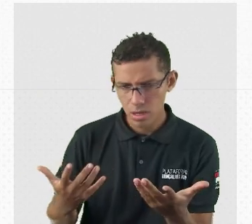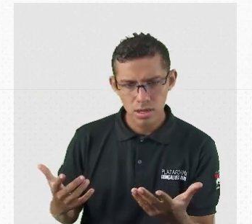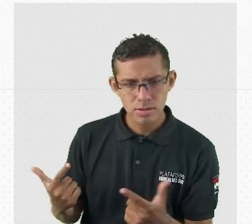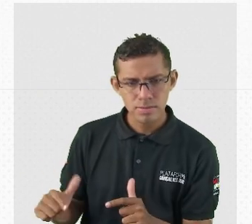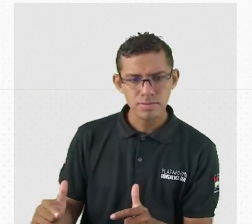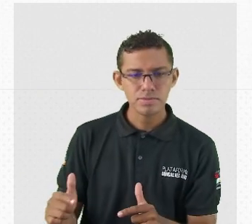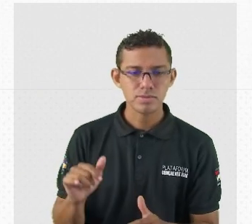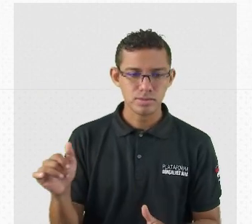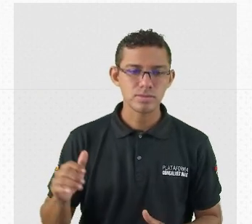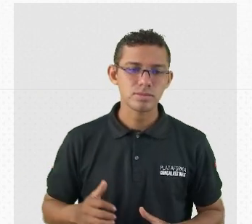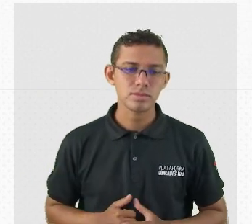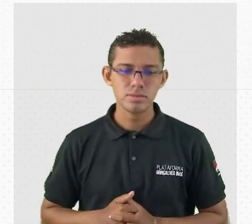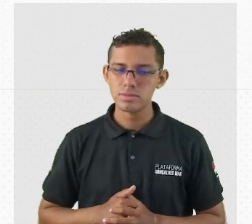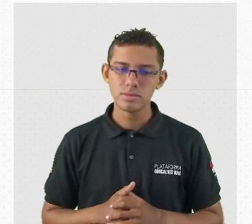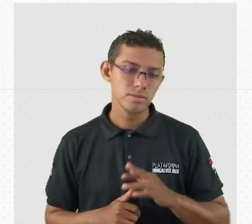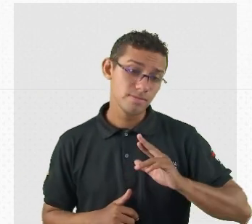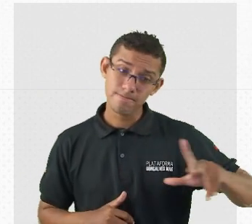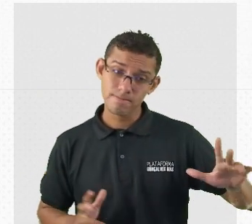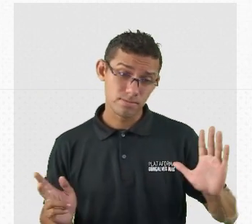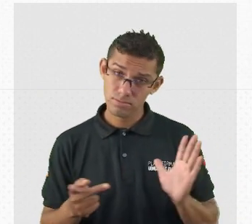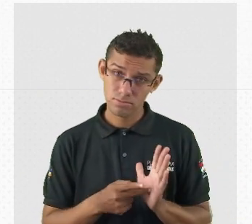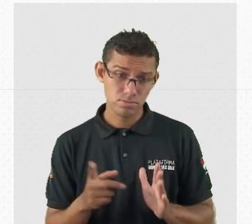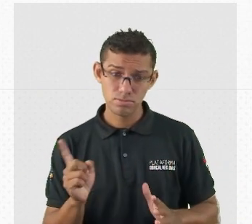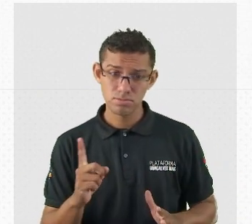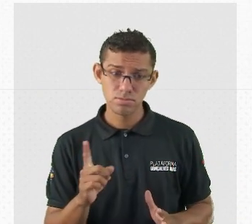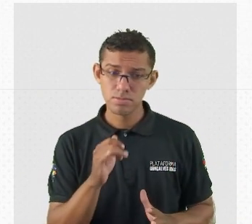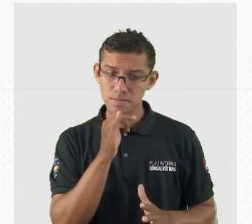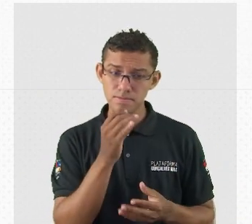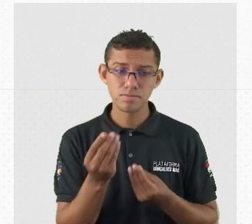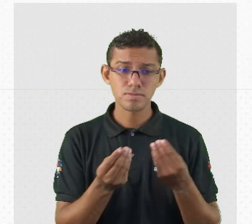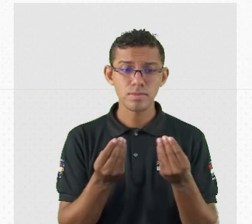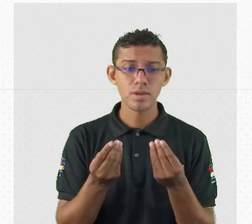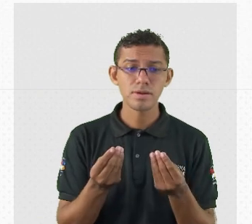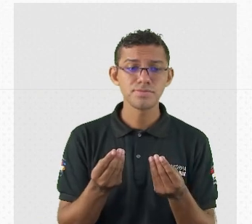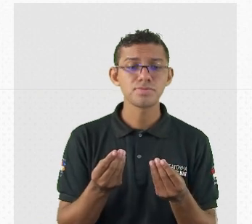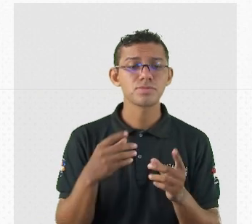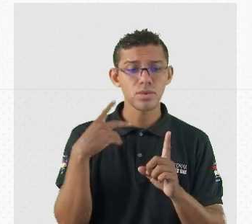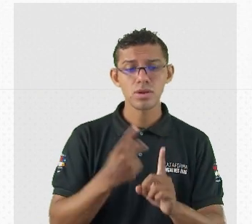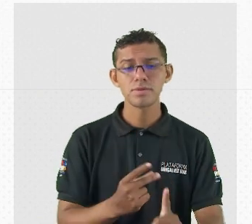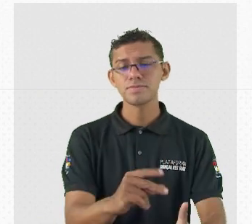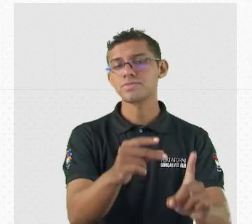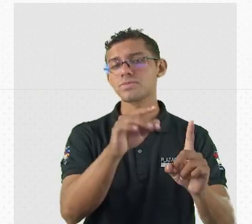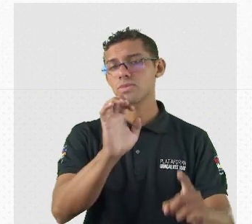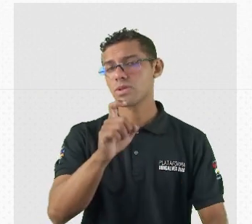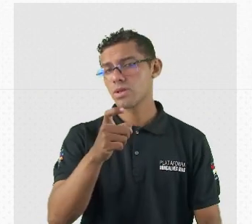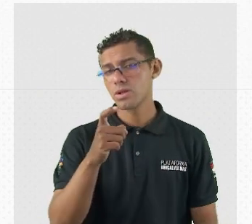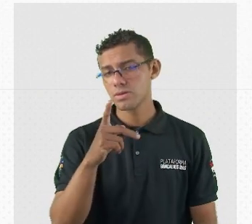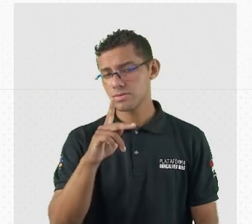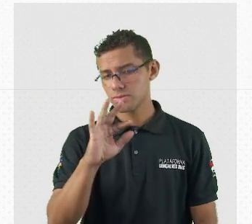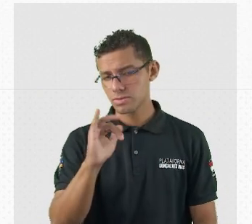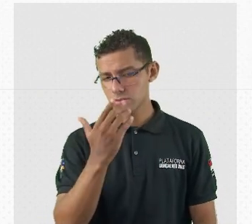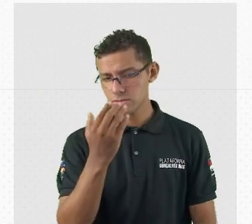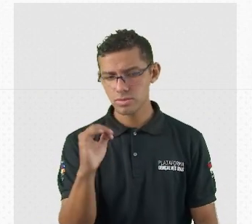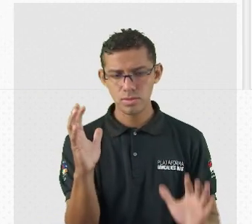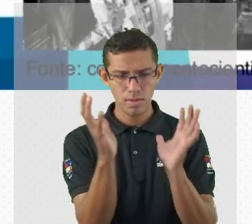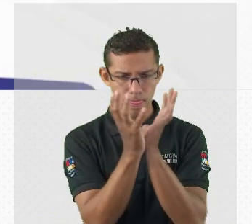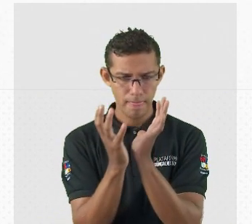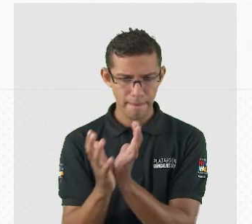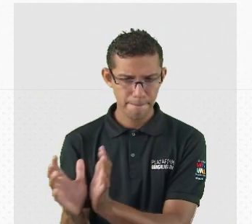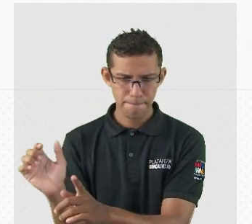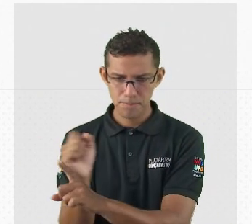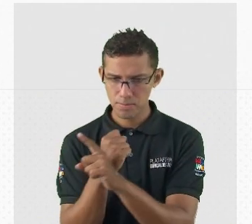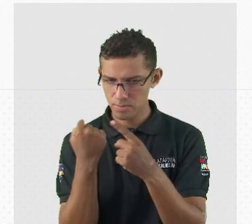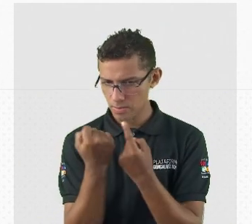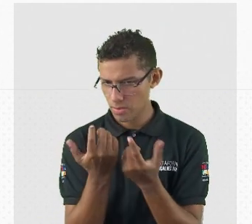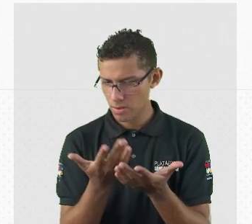população estava inserida. Tá? E não era, na realidade, era uma forma de exploração, né, entre classes sociais, assim digamos.